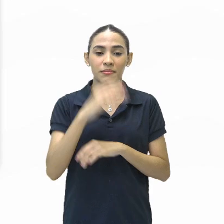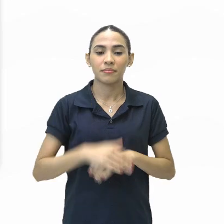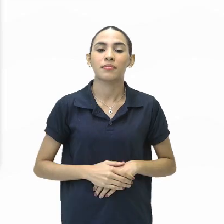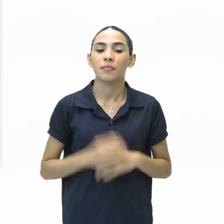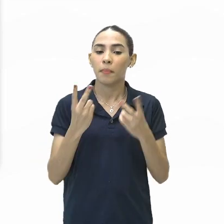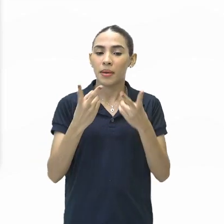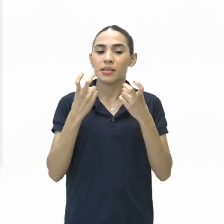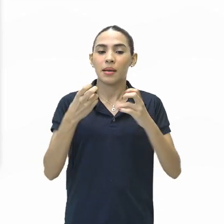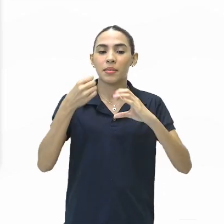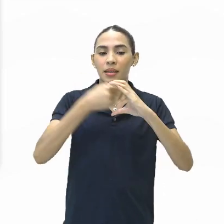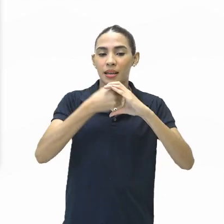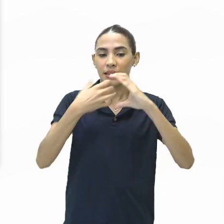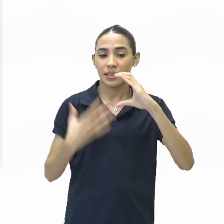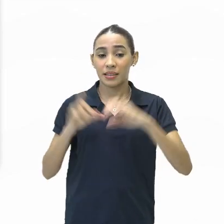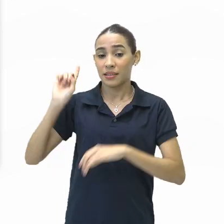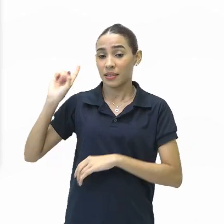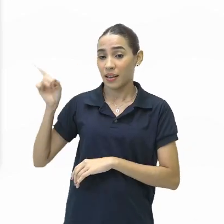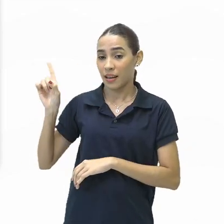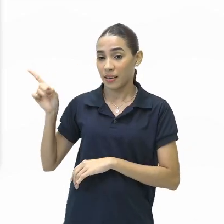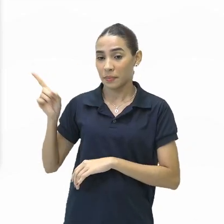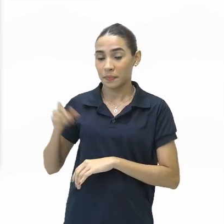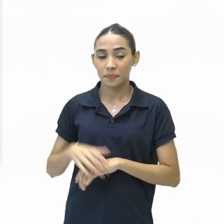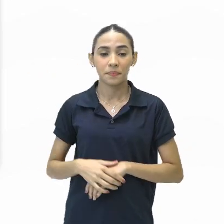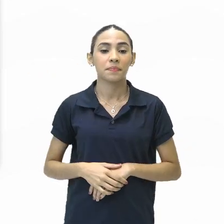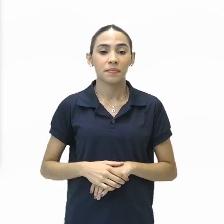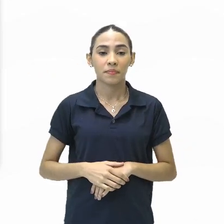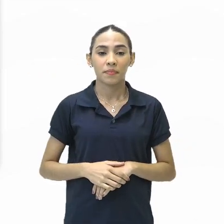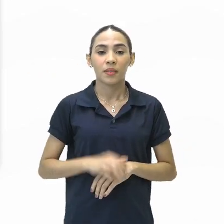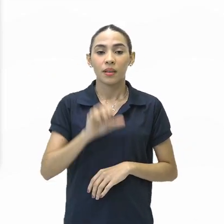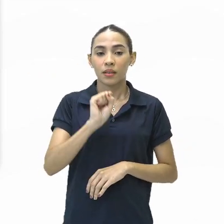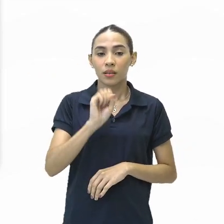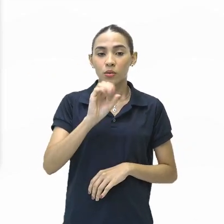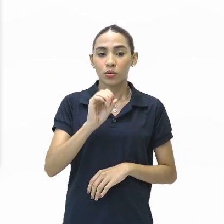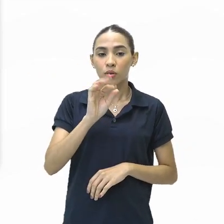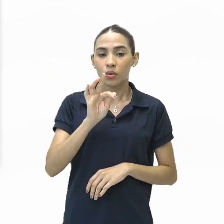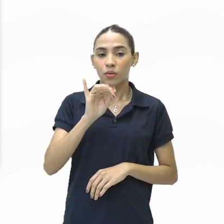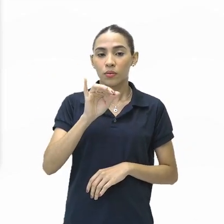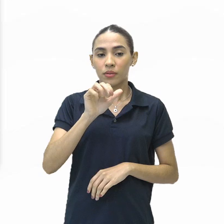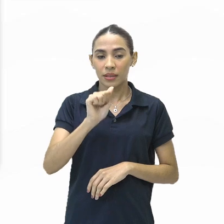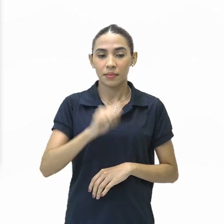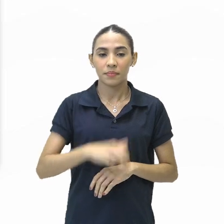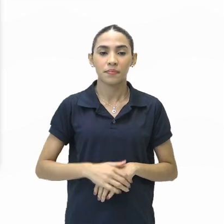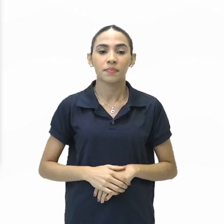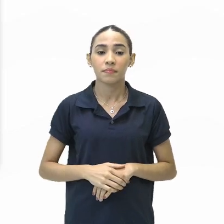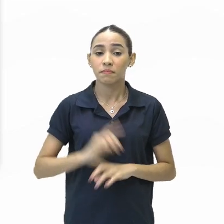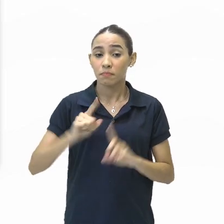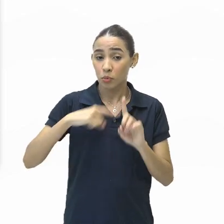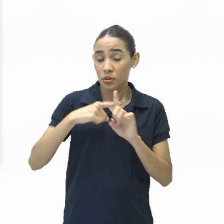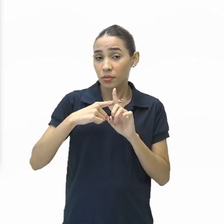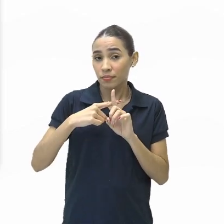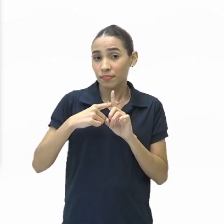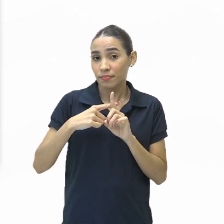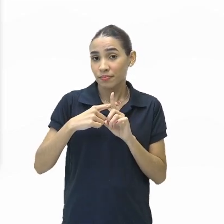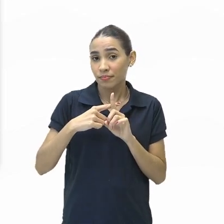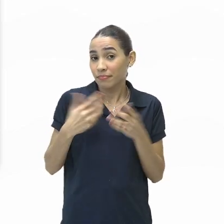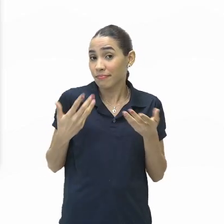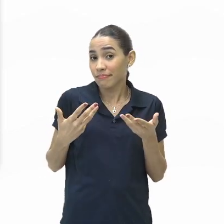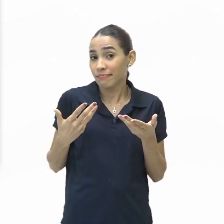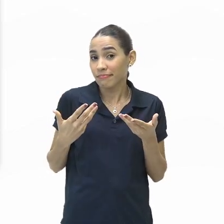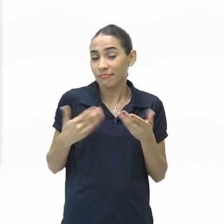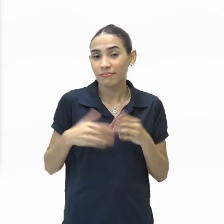as características aqui da Sofia. Positivas?